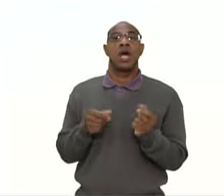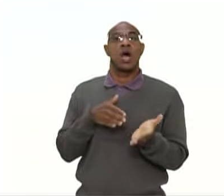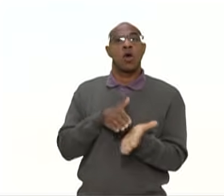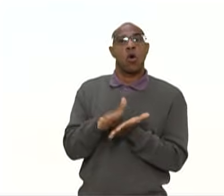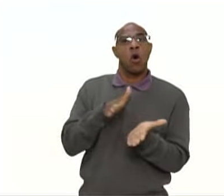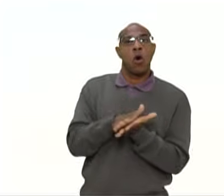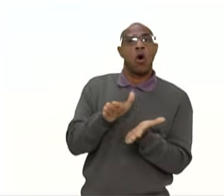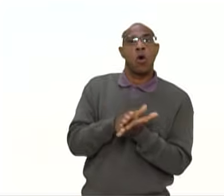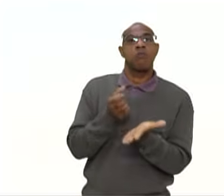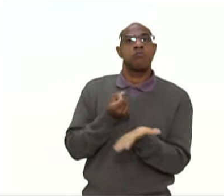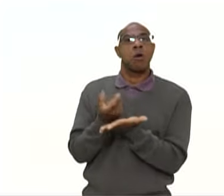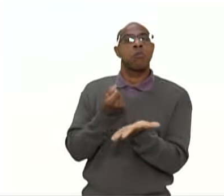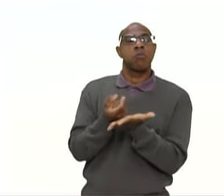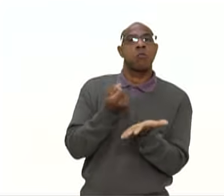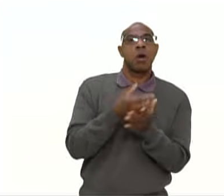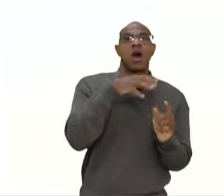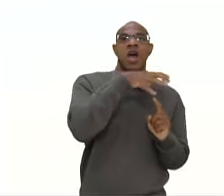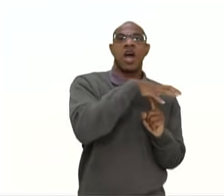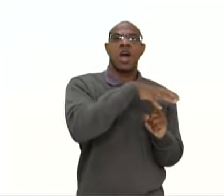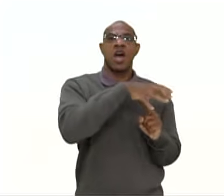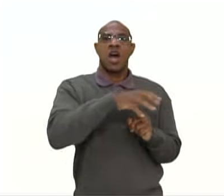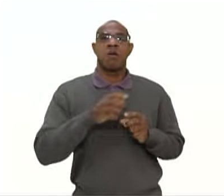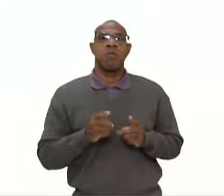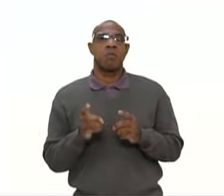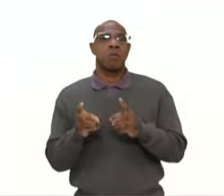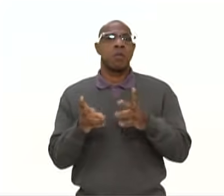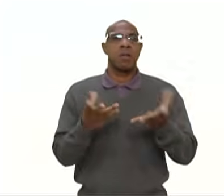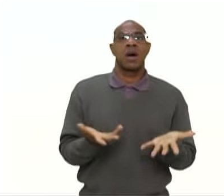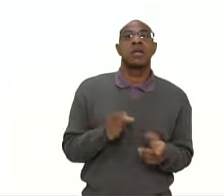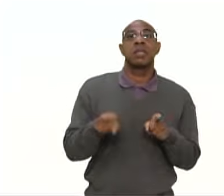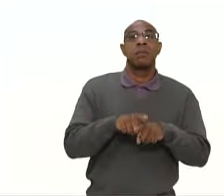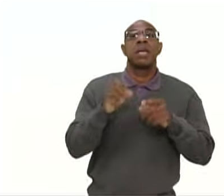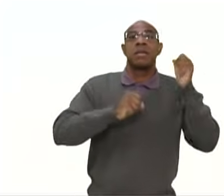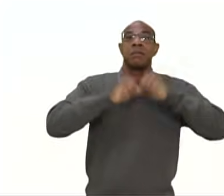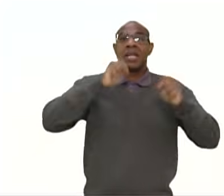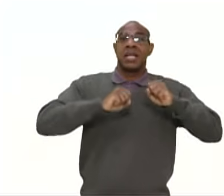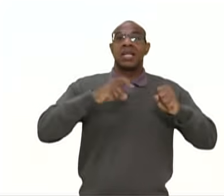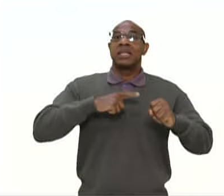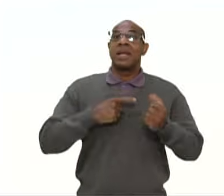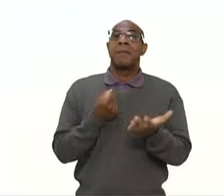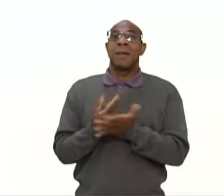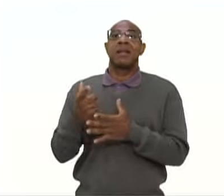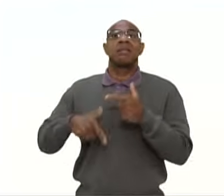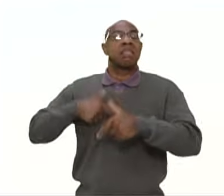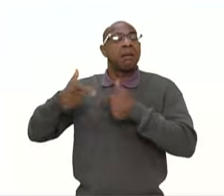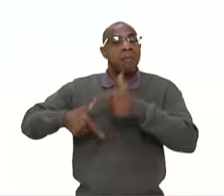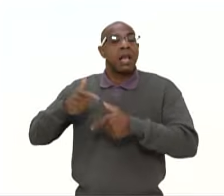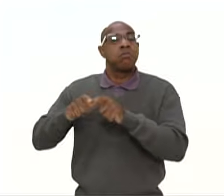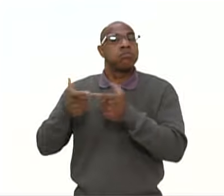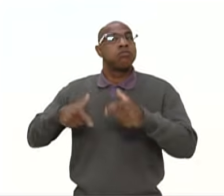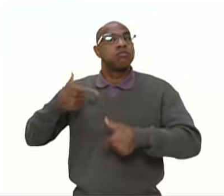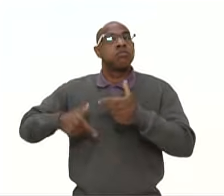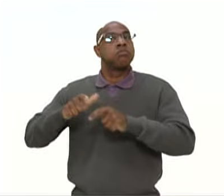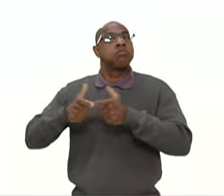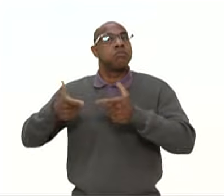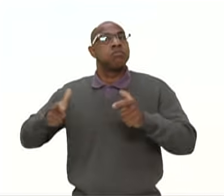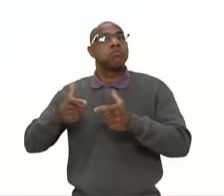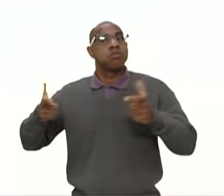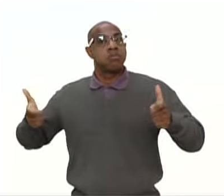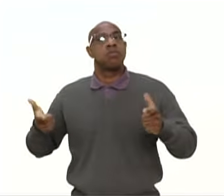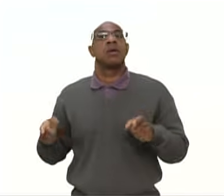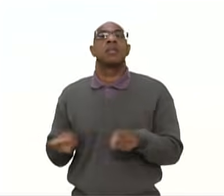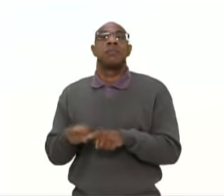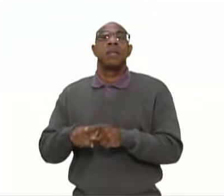lucro ao comércio e às grandes empresas, gerando mais empregos, aumentando a renda, o que acarreta ainda mais